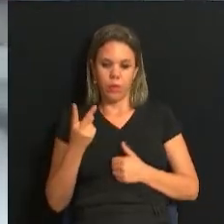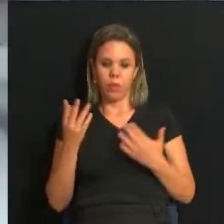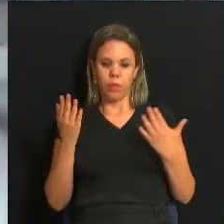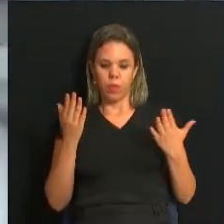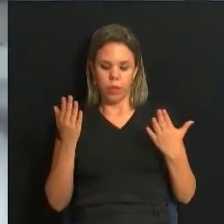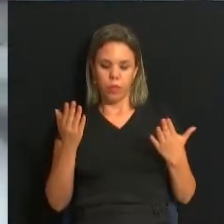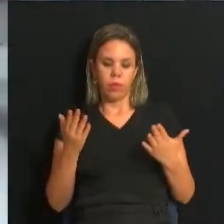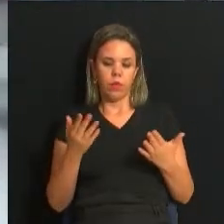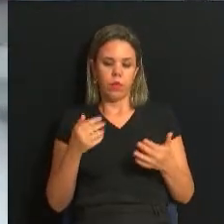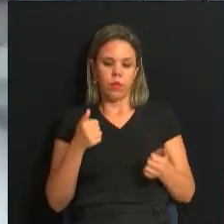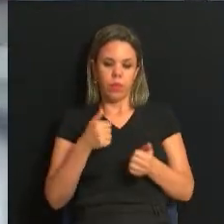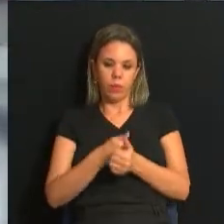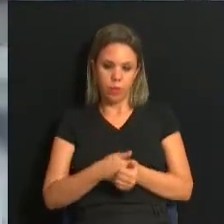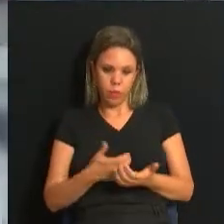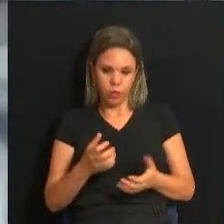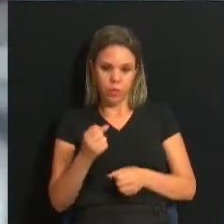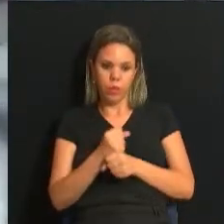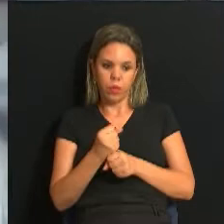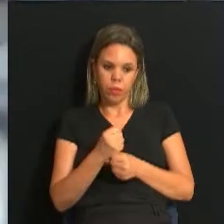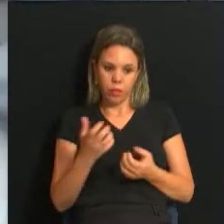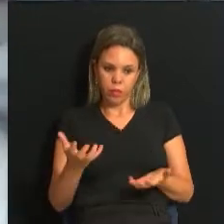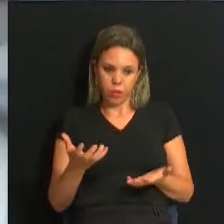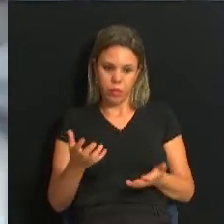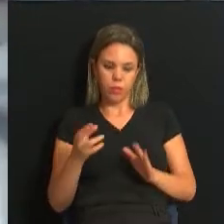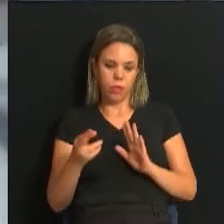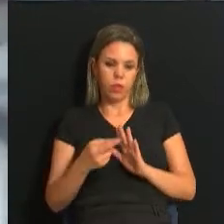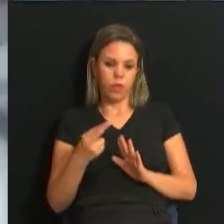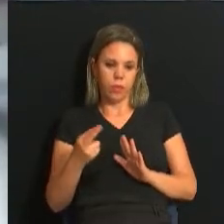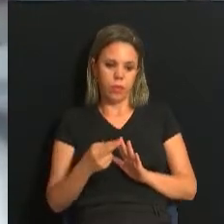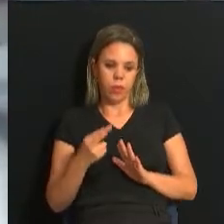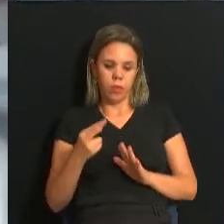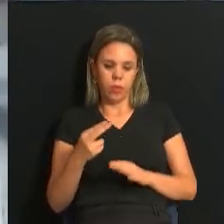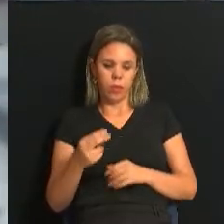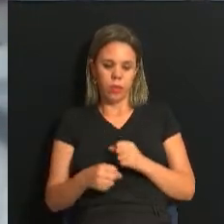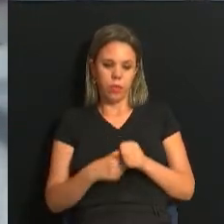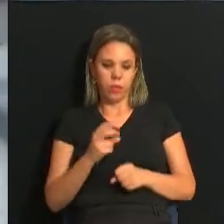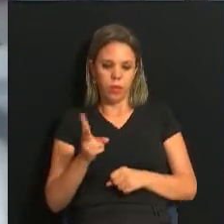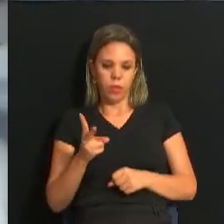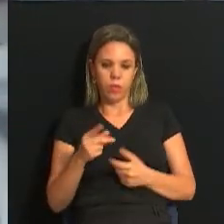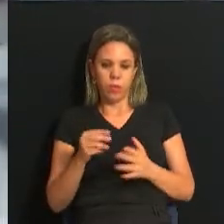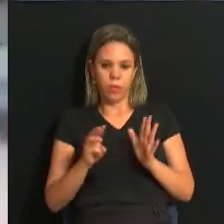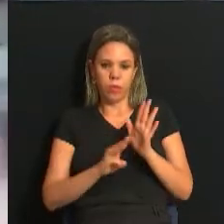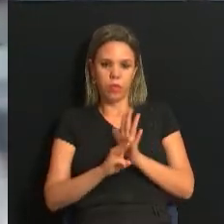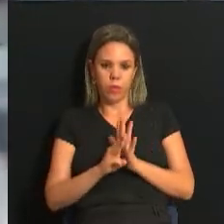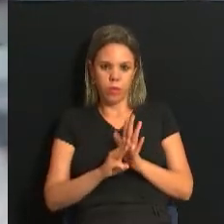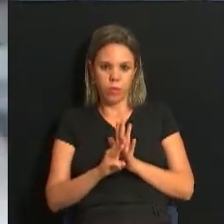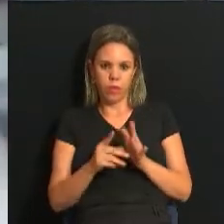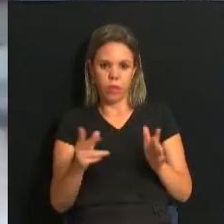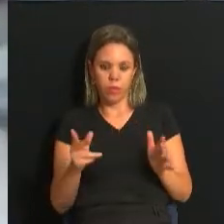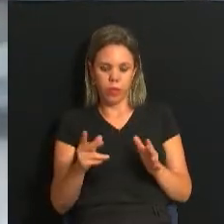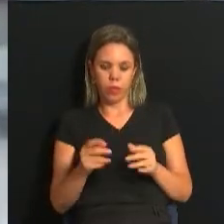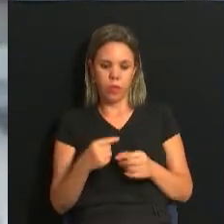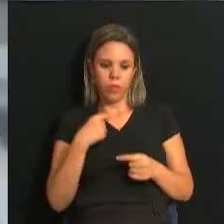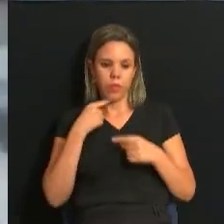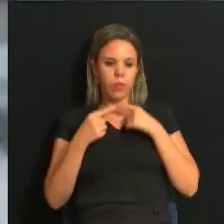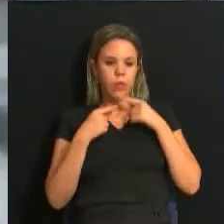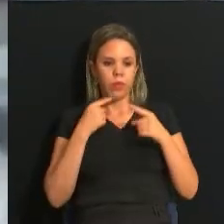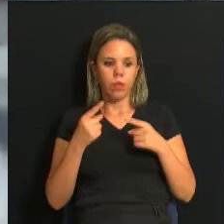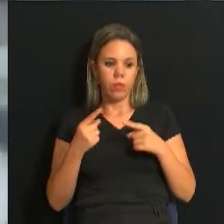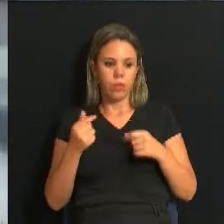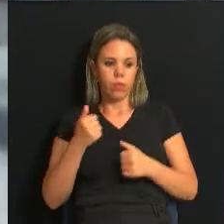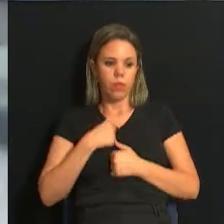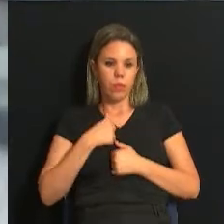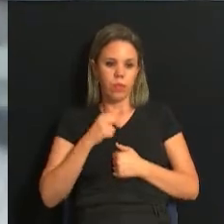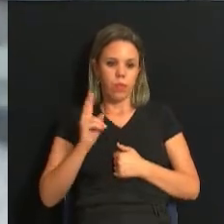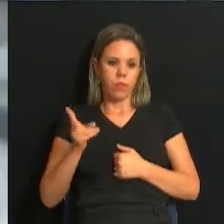perseguem ano a ano. Nas resoluções de ano novo, você tem ali sempre algumas metas, algumas questões, e a autoestima ela está